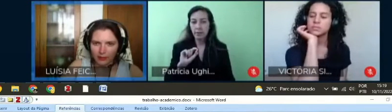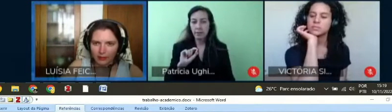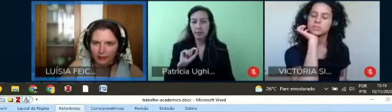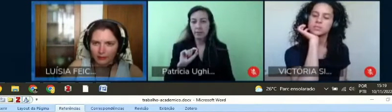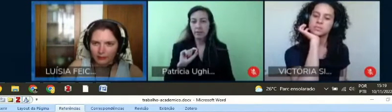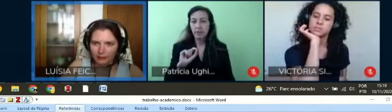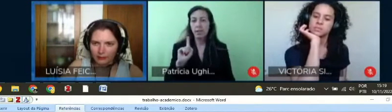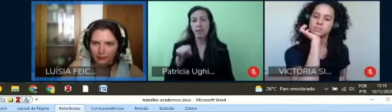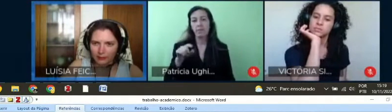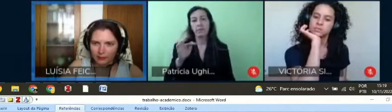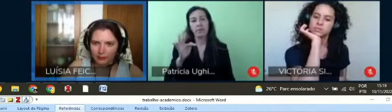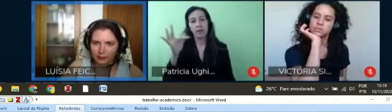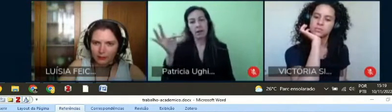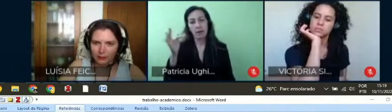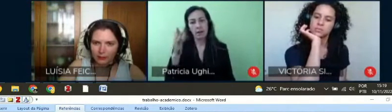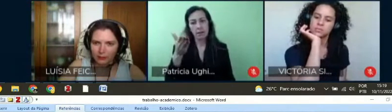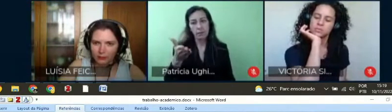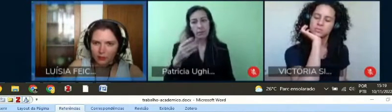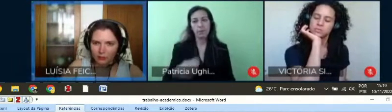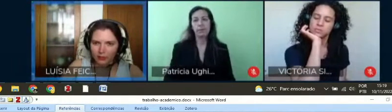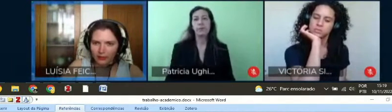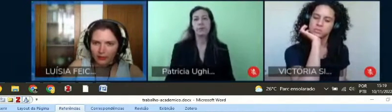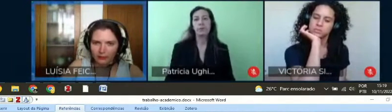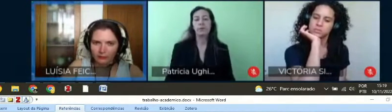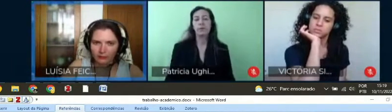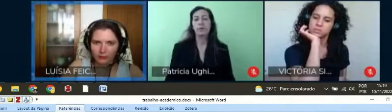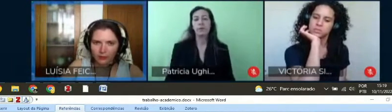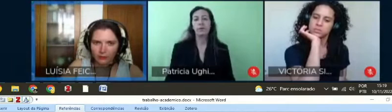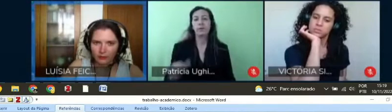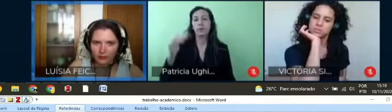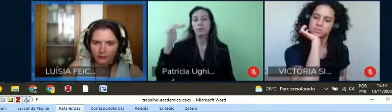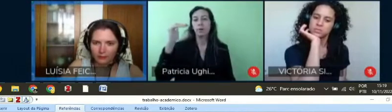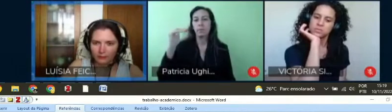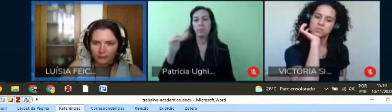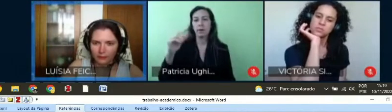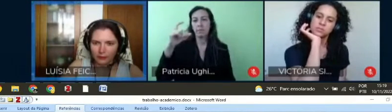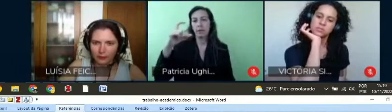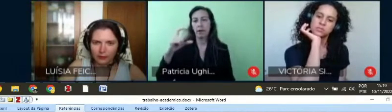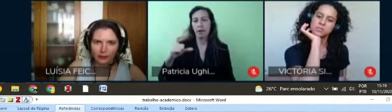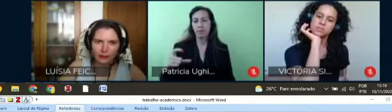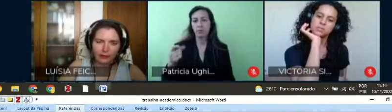das federais, número do parágrafo e insere.